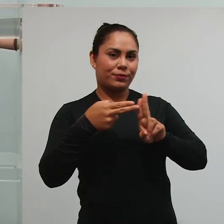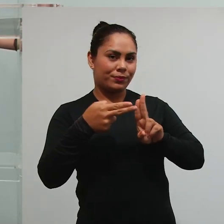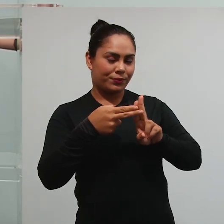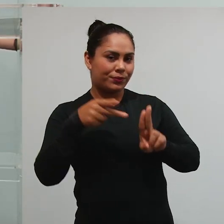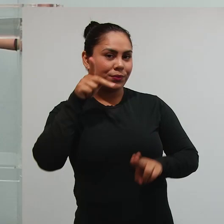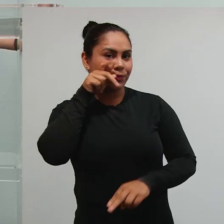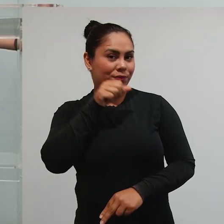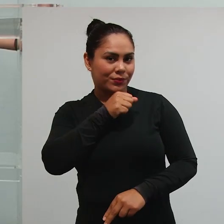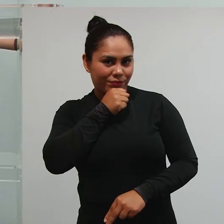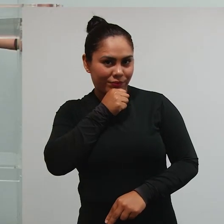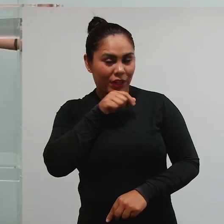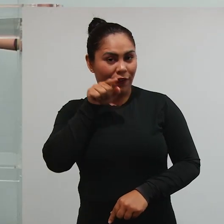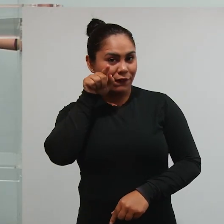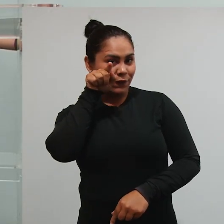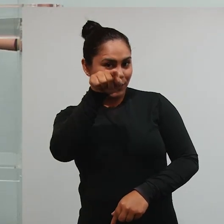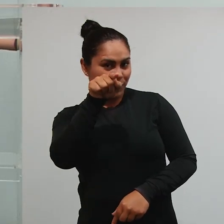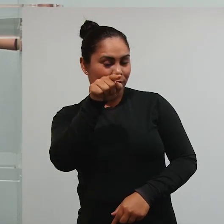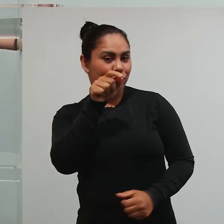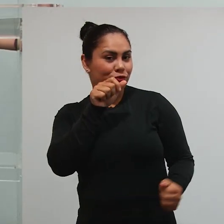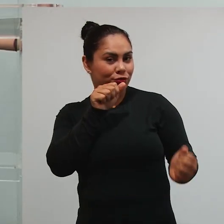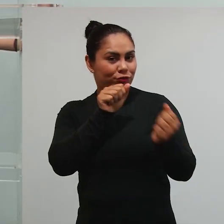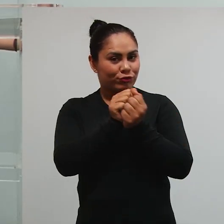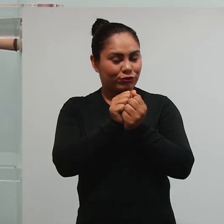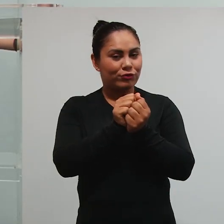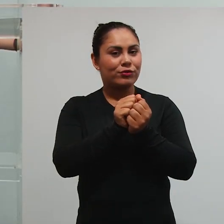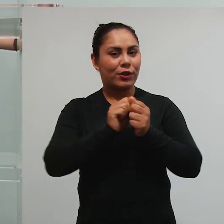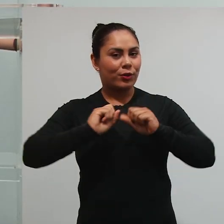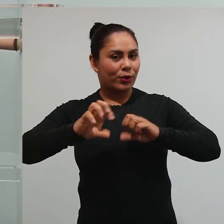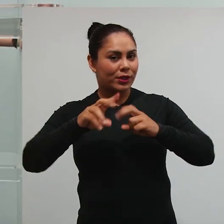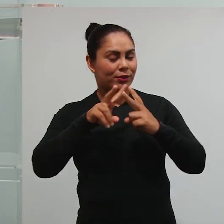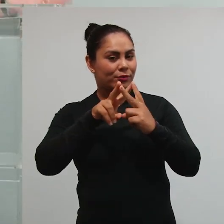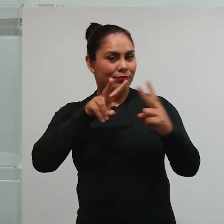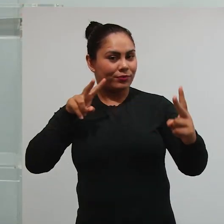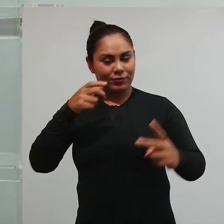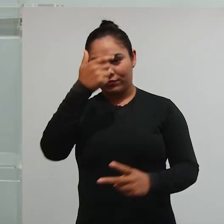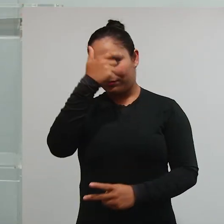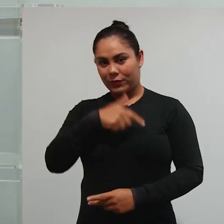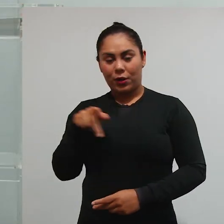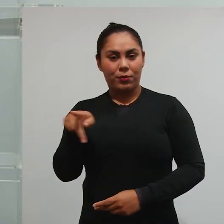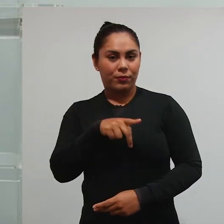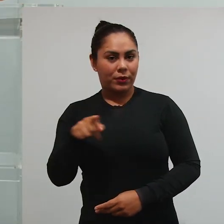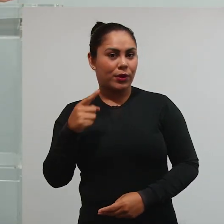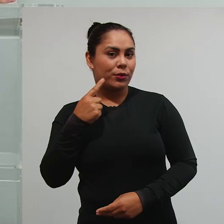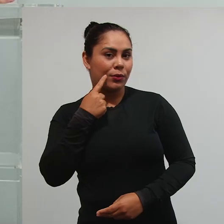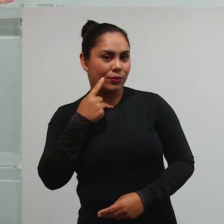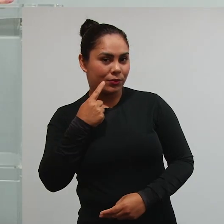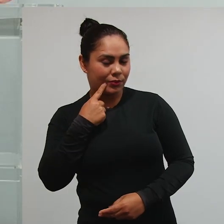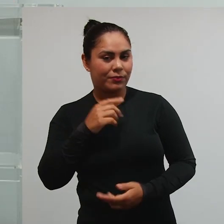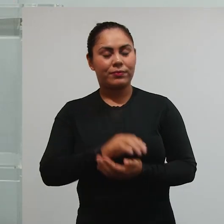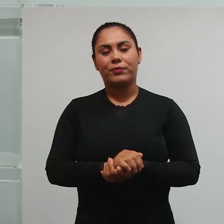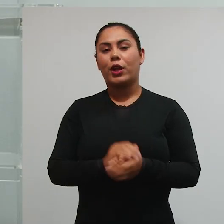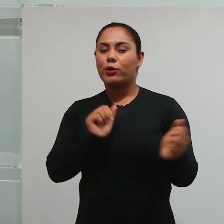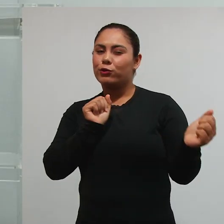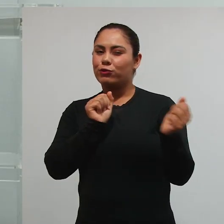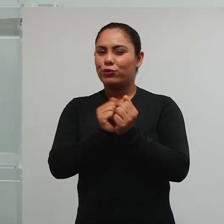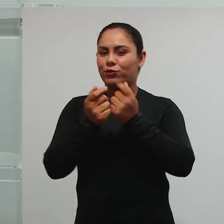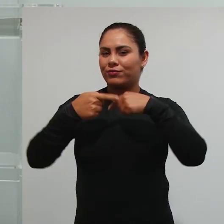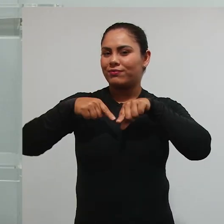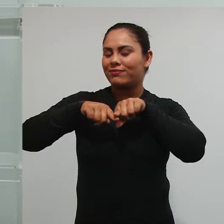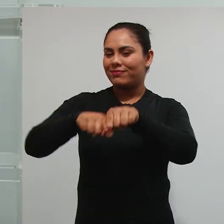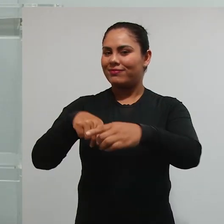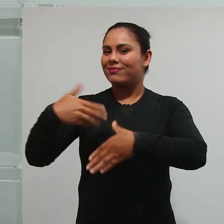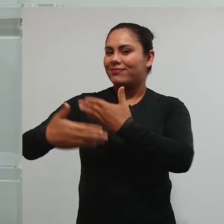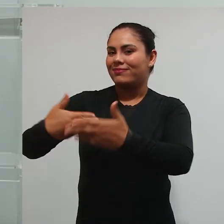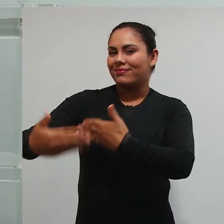Campus Porto Velho, Zona Norte. Você está na Educação à Distância e eu sou a professora Anabela Barbosa.